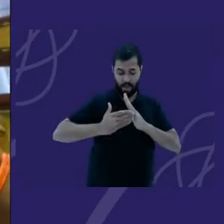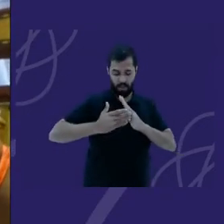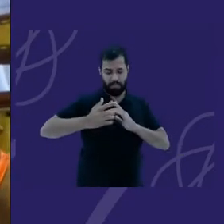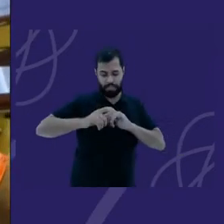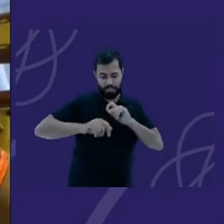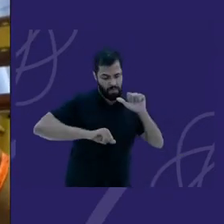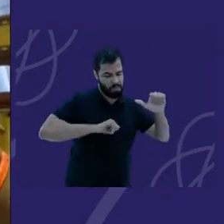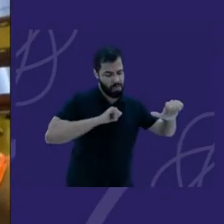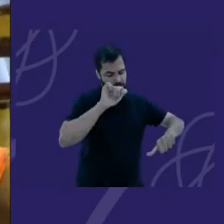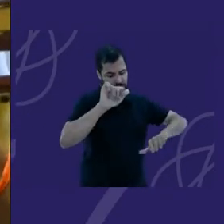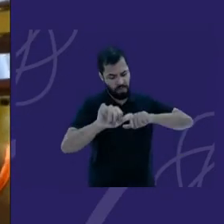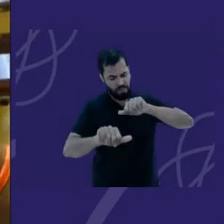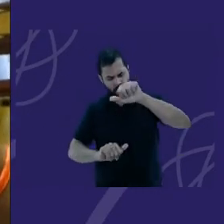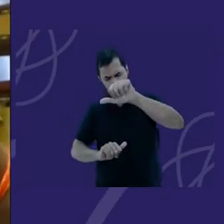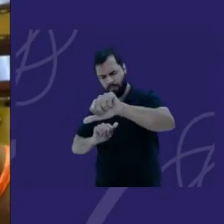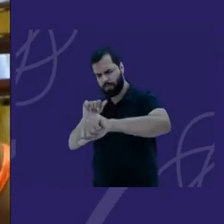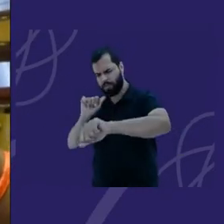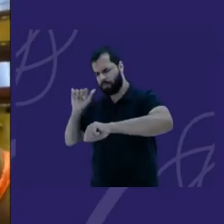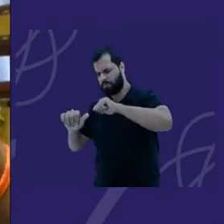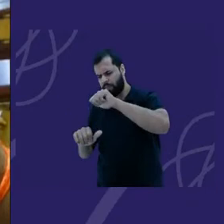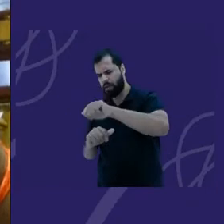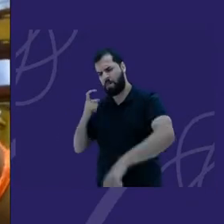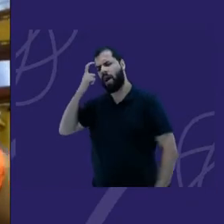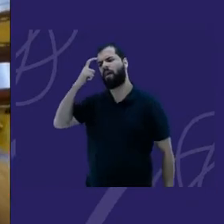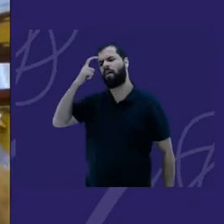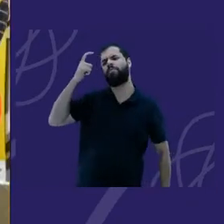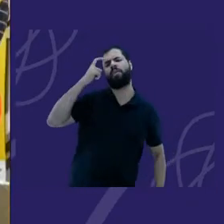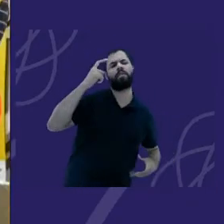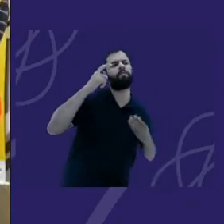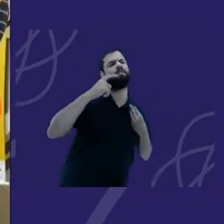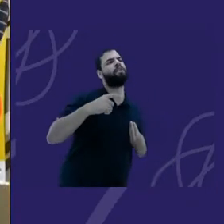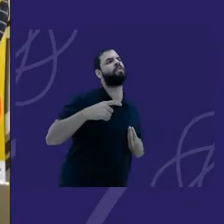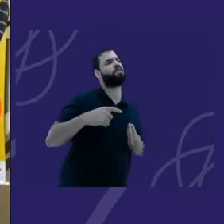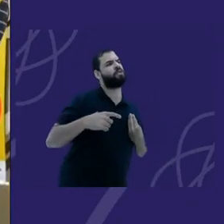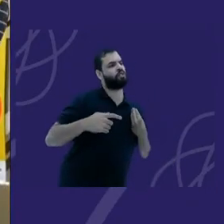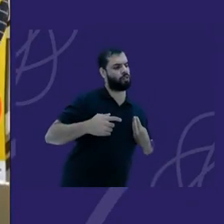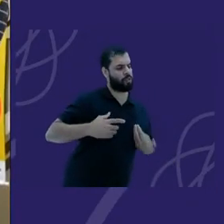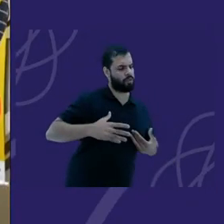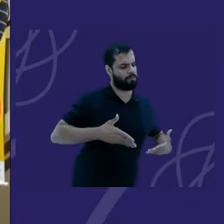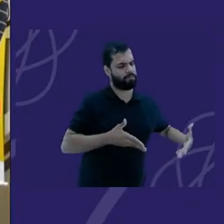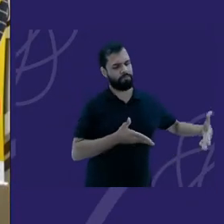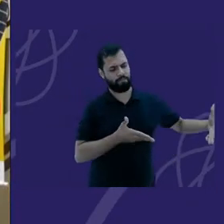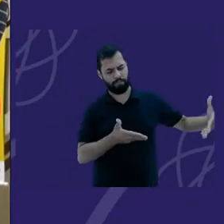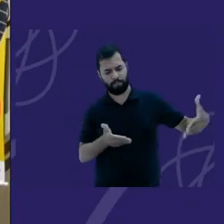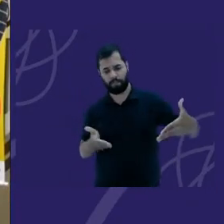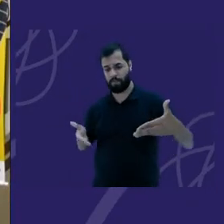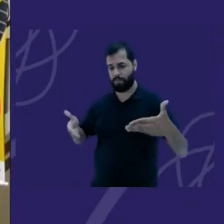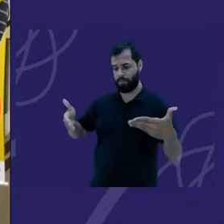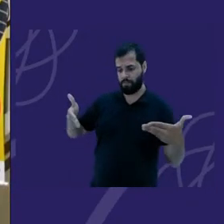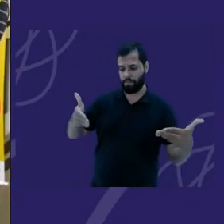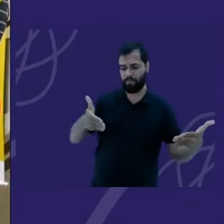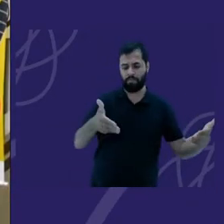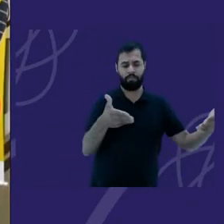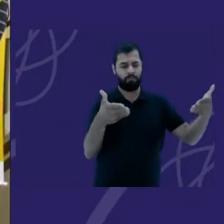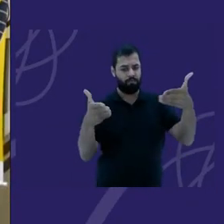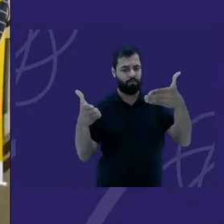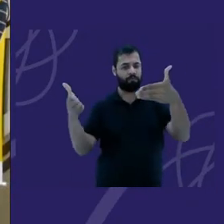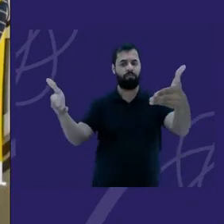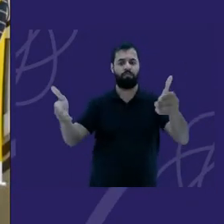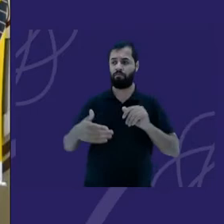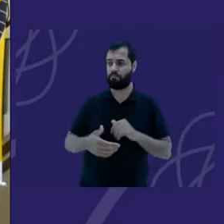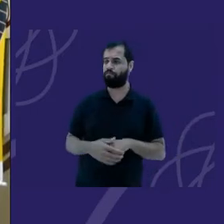reinventei, pensei, revi a minha estrada, lalaiá.